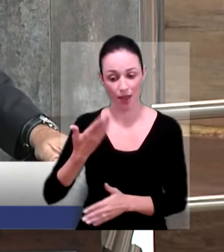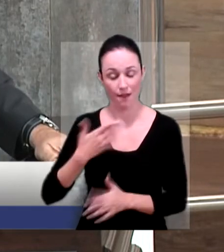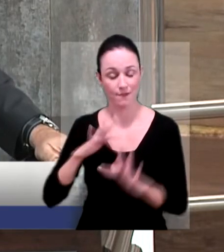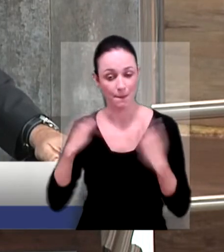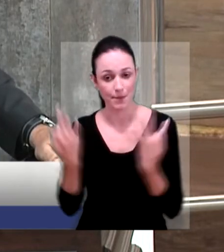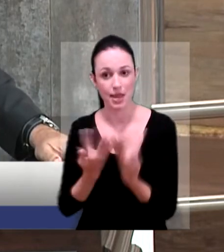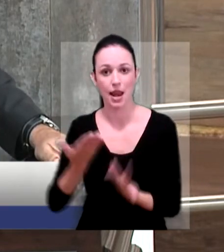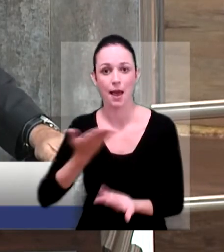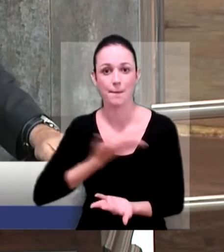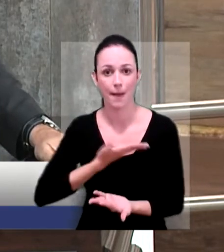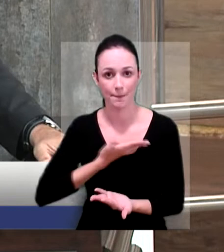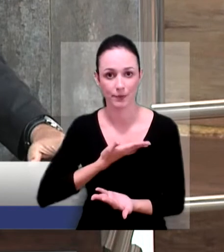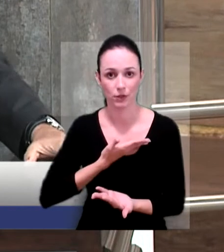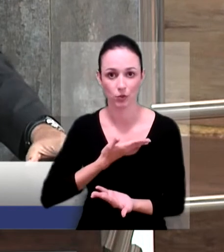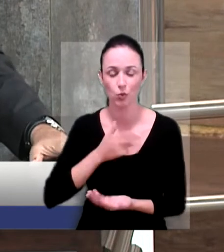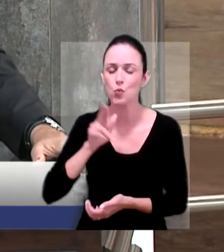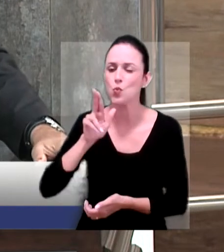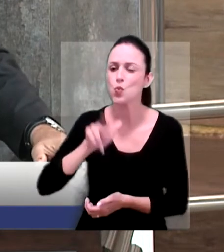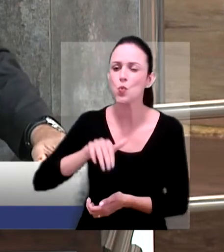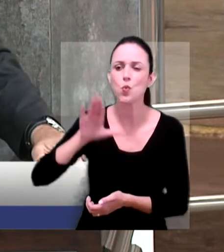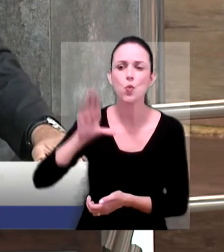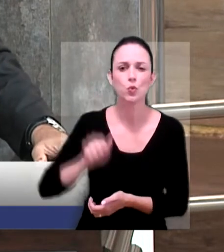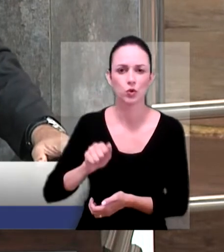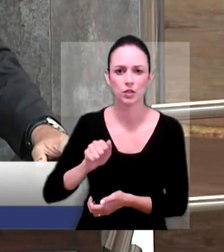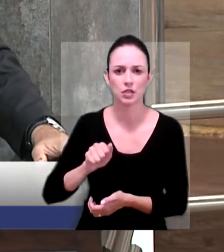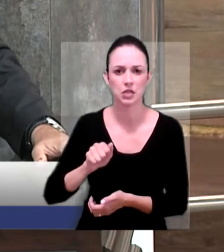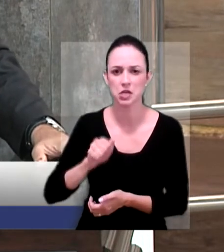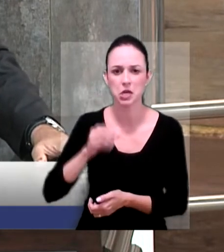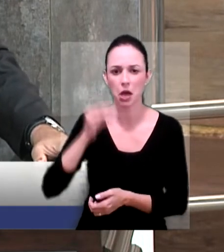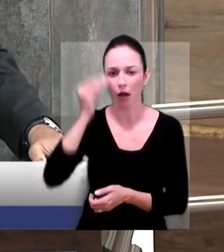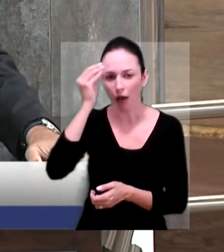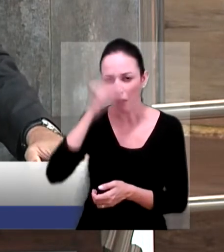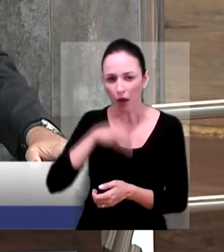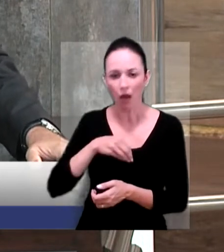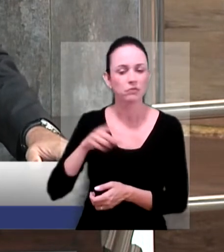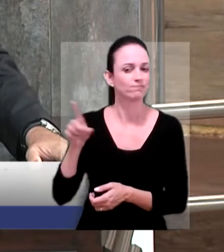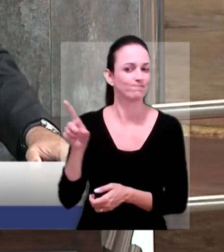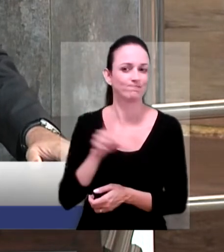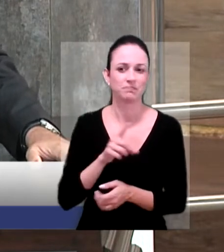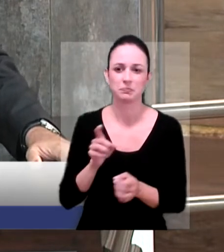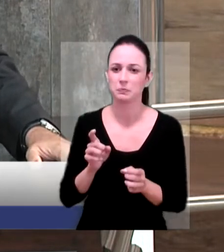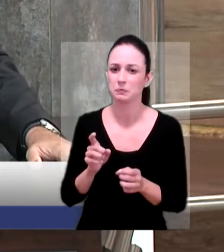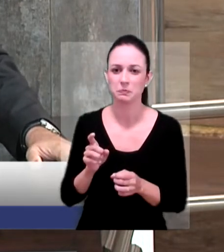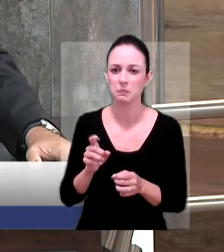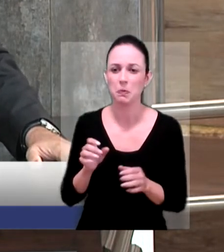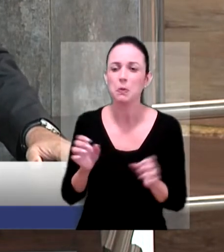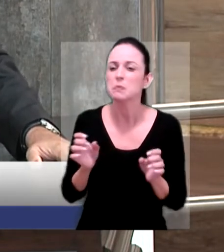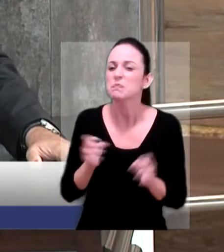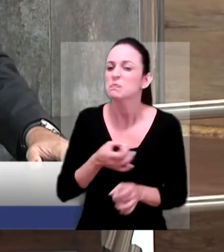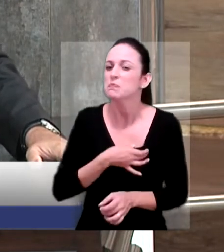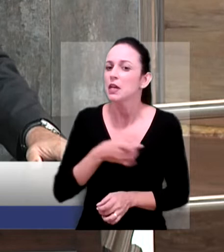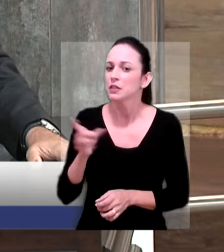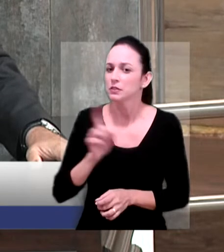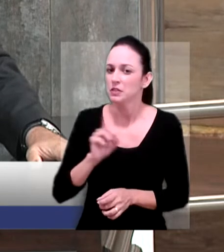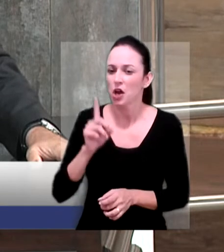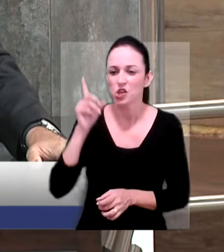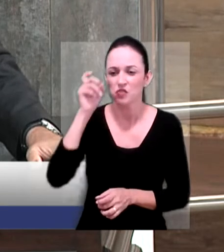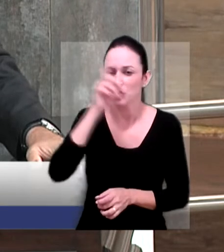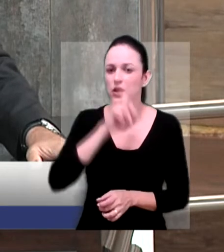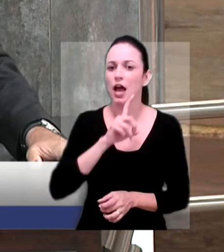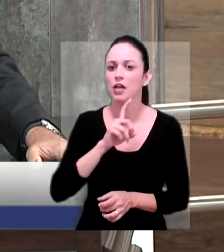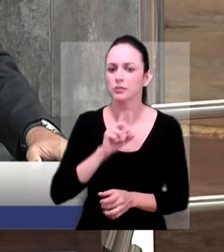nunca arregaram diante de qualquer dificuldade. Aproveito para poder garantir que o Rodrigo que você